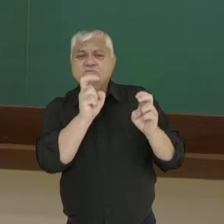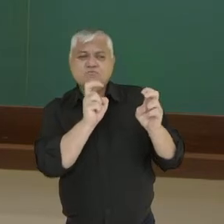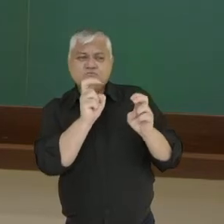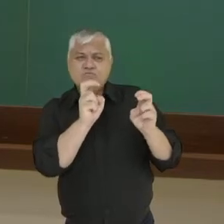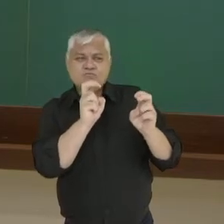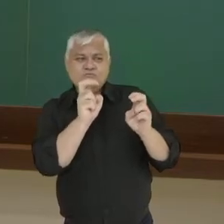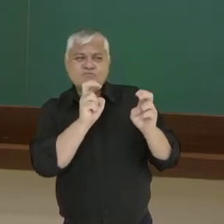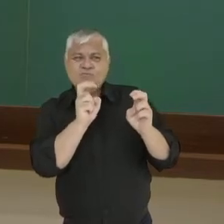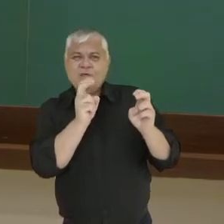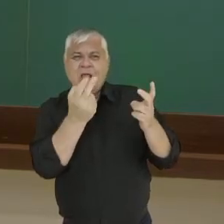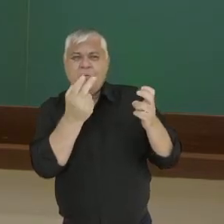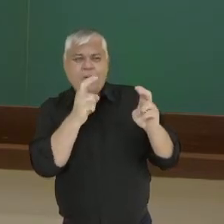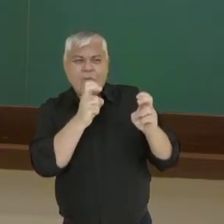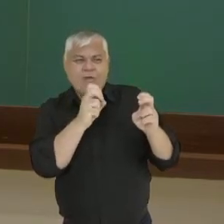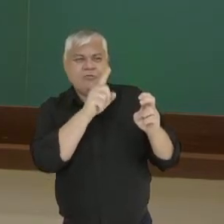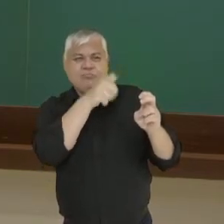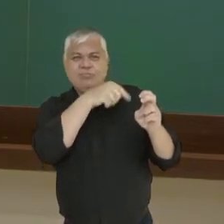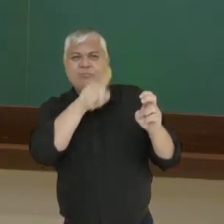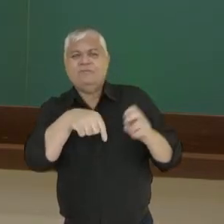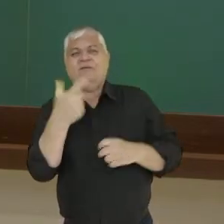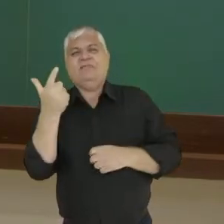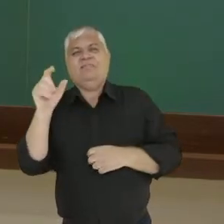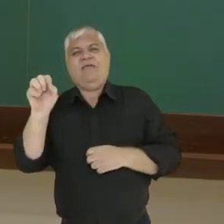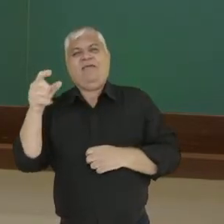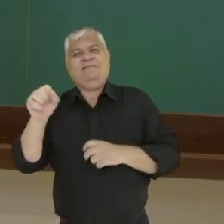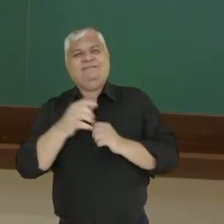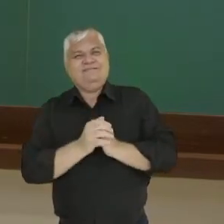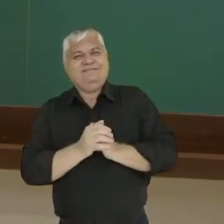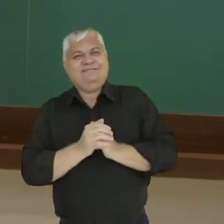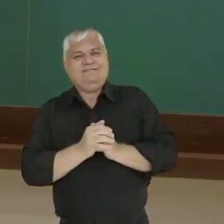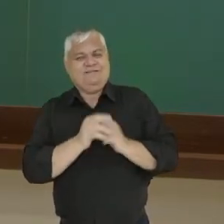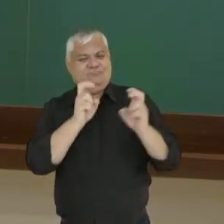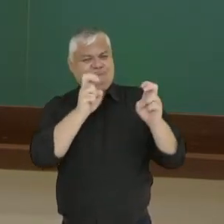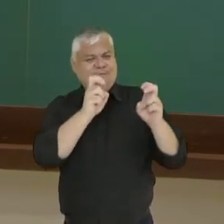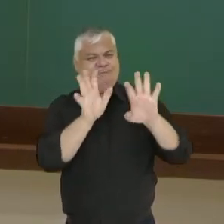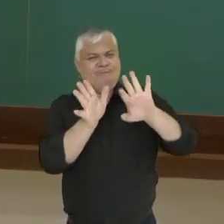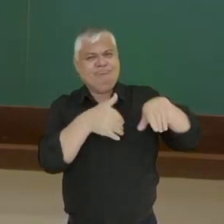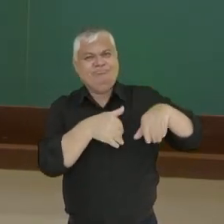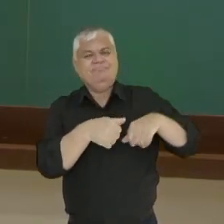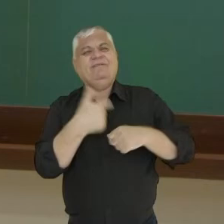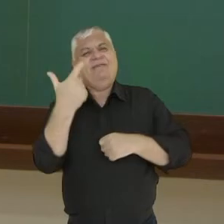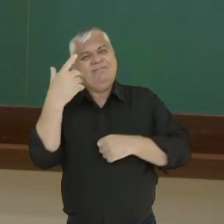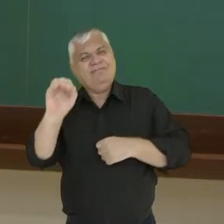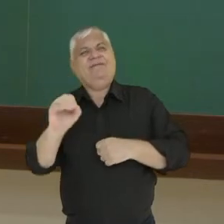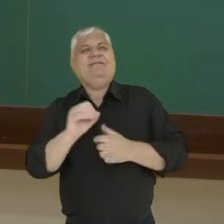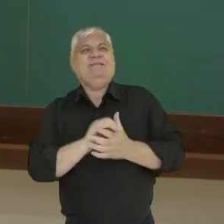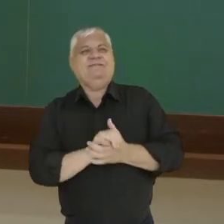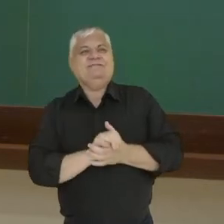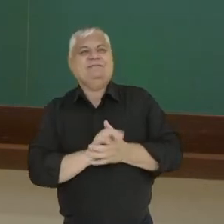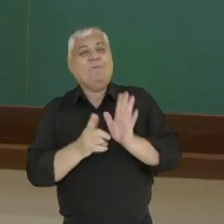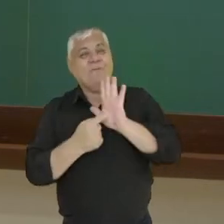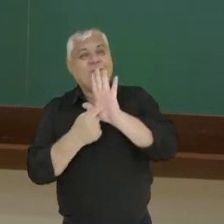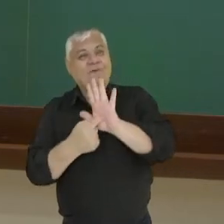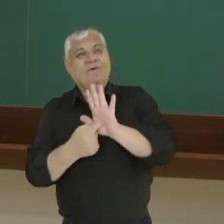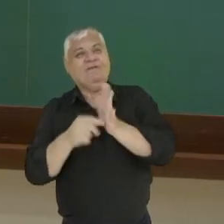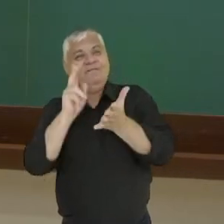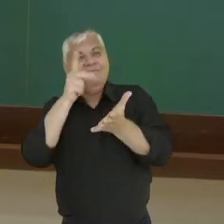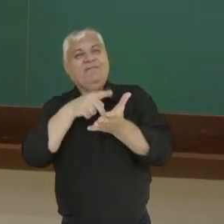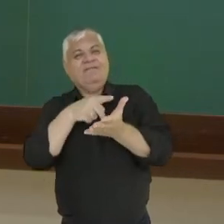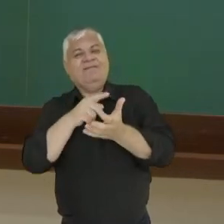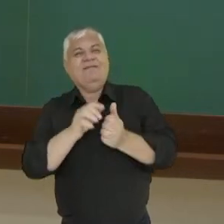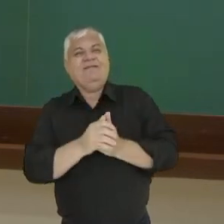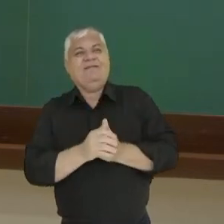5 é igual a 10. Tem a quarta propriedade, né, pessoal, que nos mostrou exatamente isso, olha